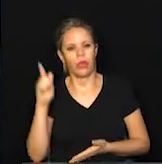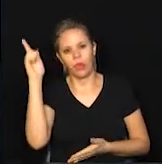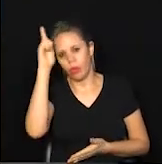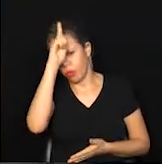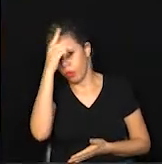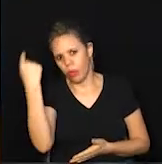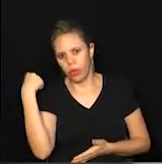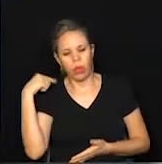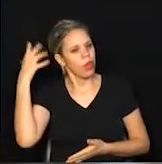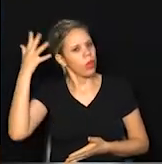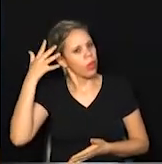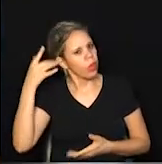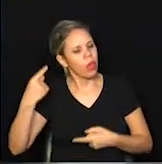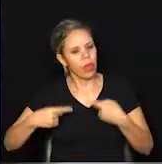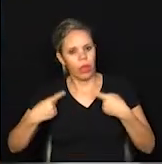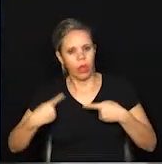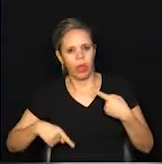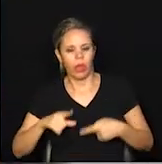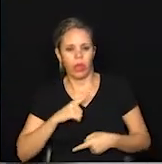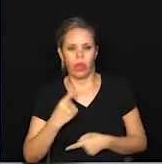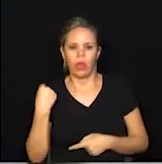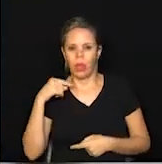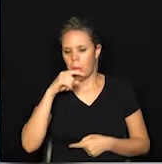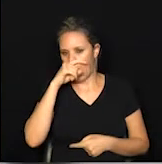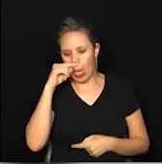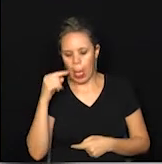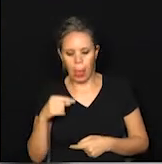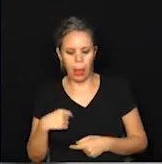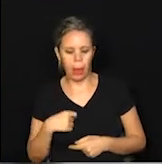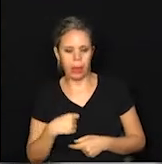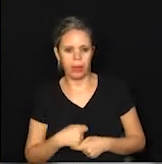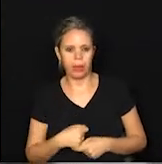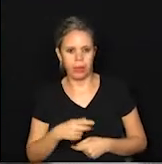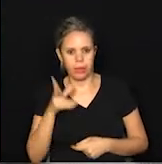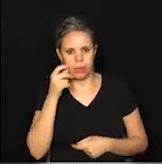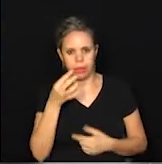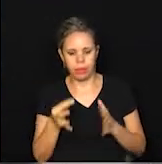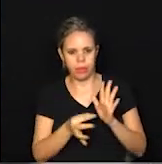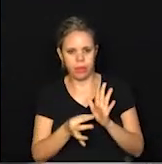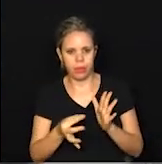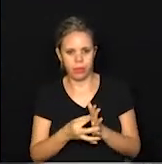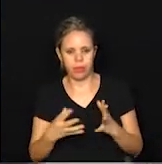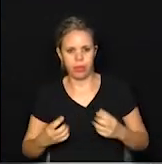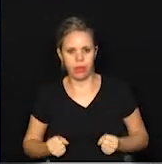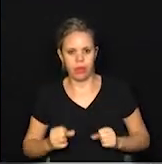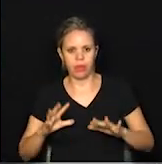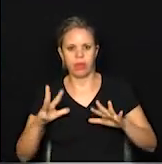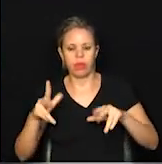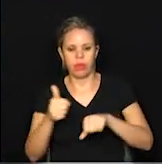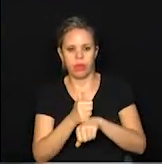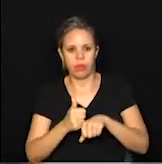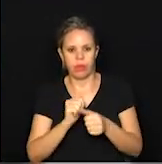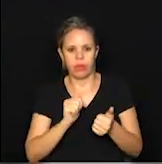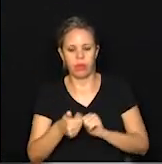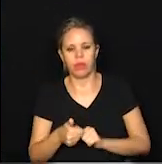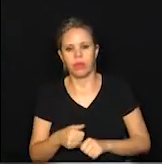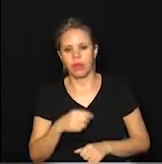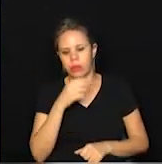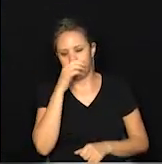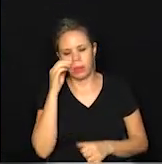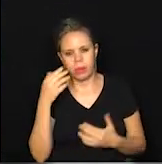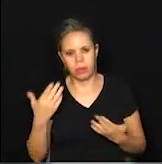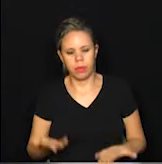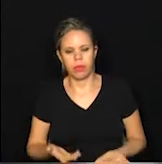era um fórum de discussão que nós tínhamos, onde ouvíamos todas as camadas esportivas do município.